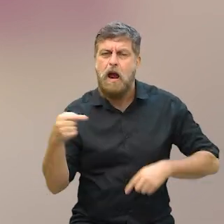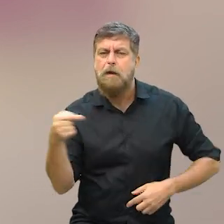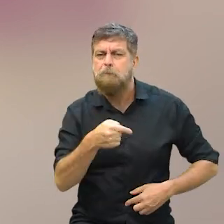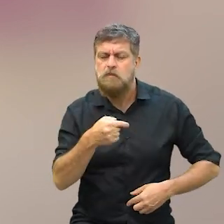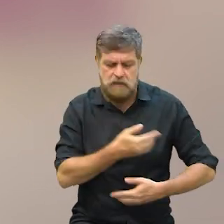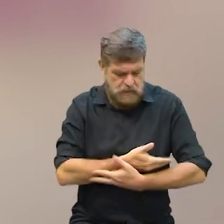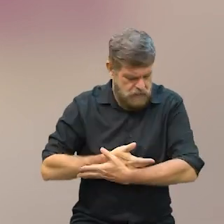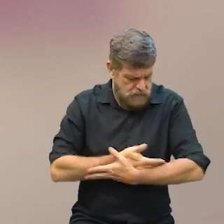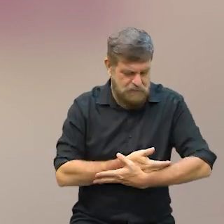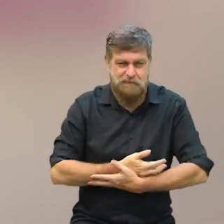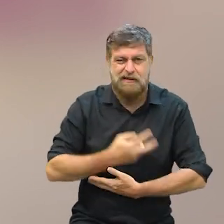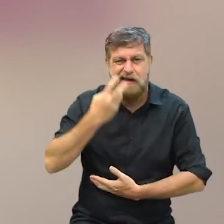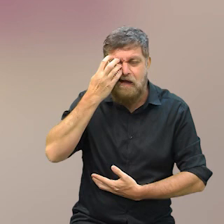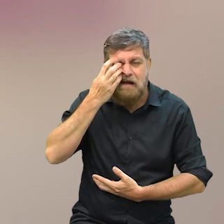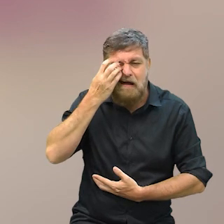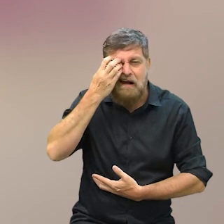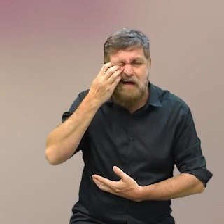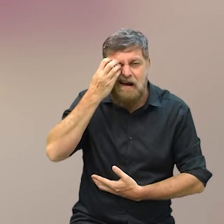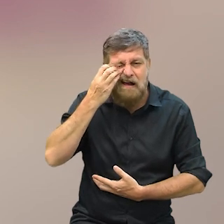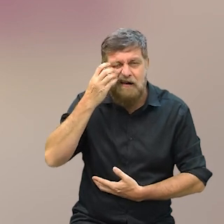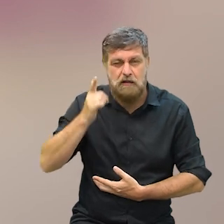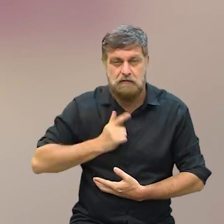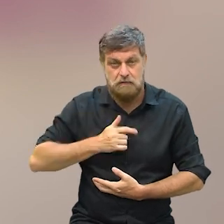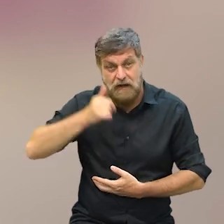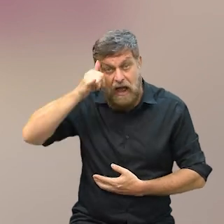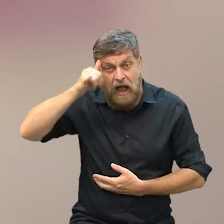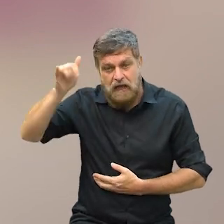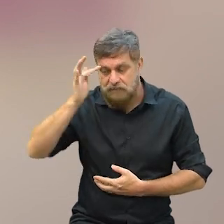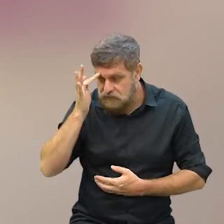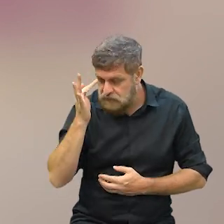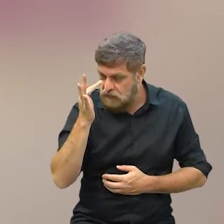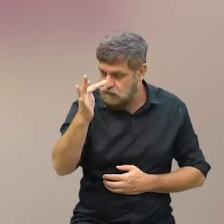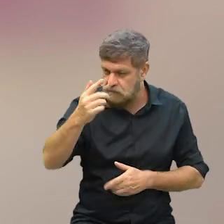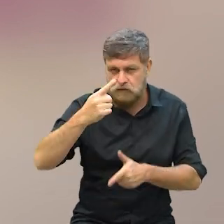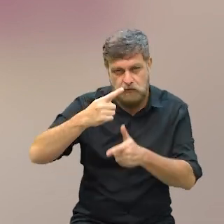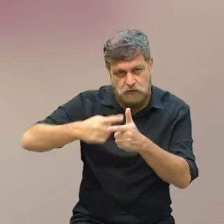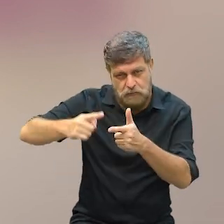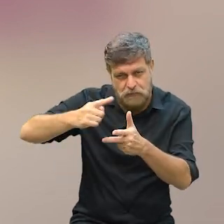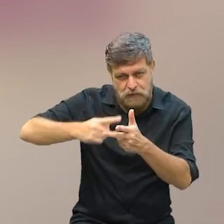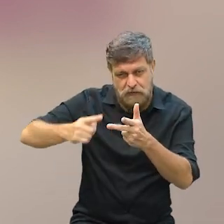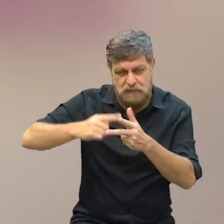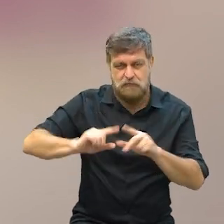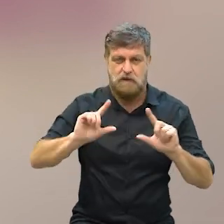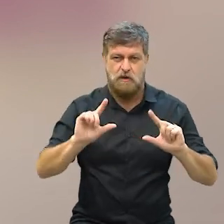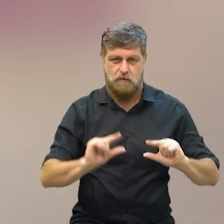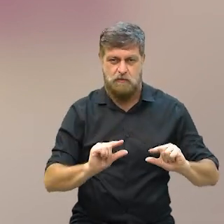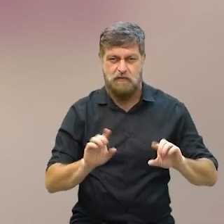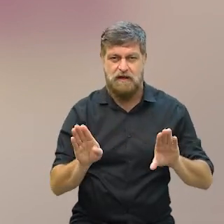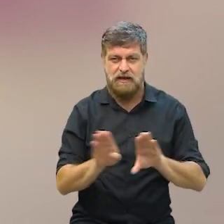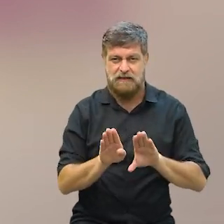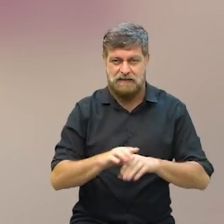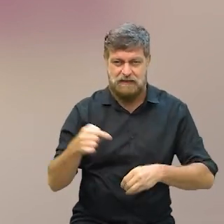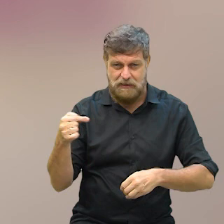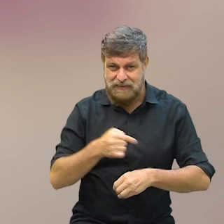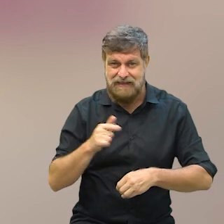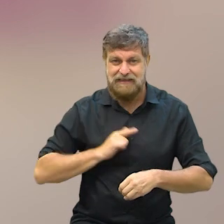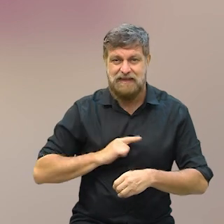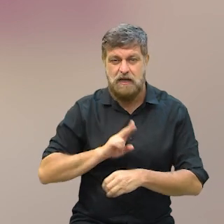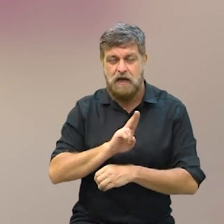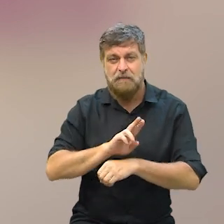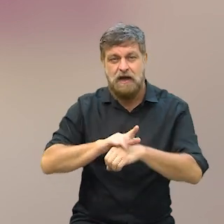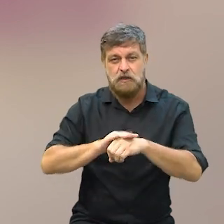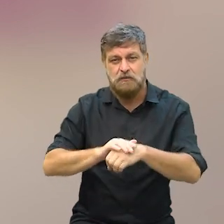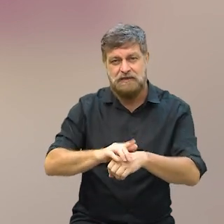tem alergias para poder tratar, evitar algum tipo de problema futuro. E também glaucoma